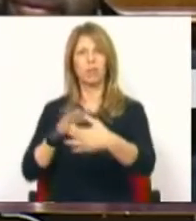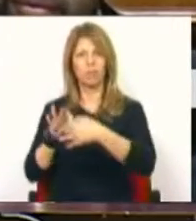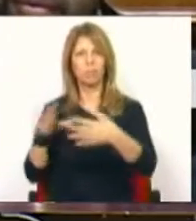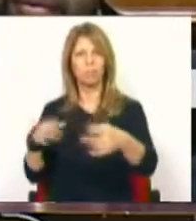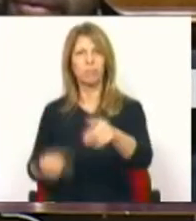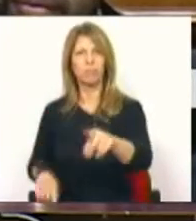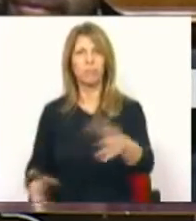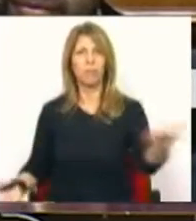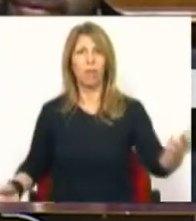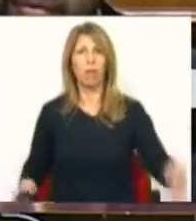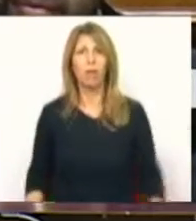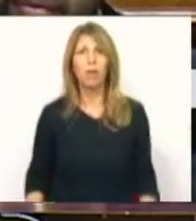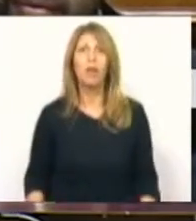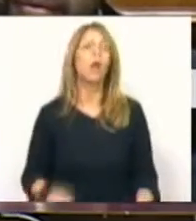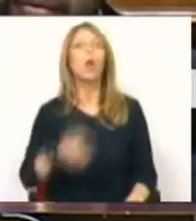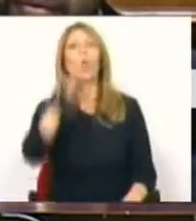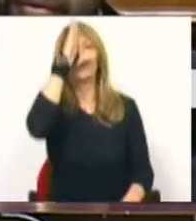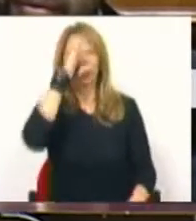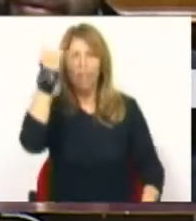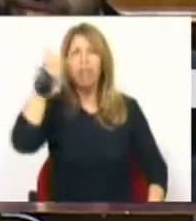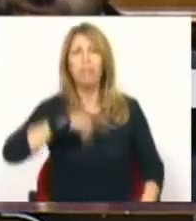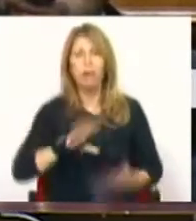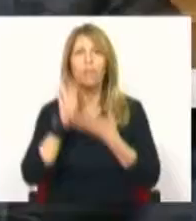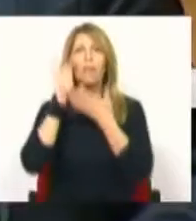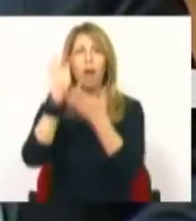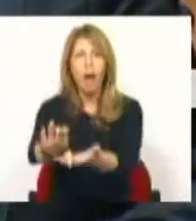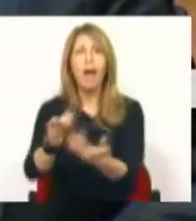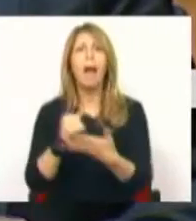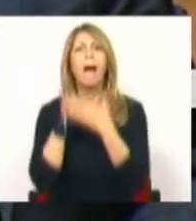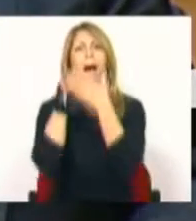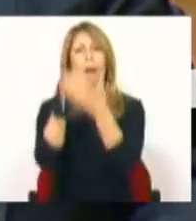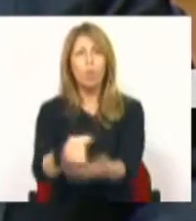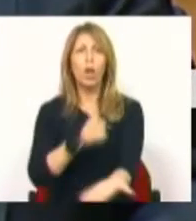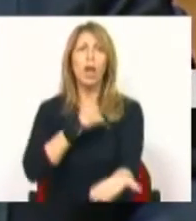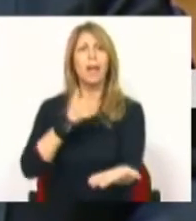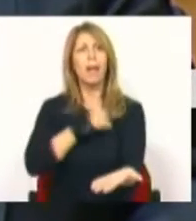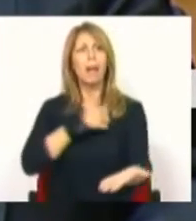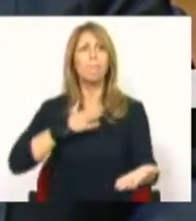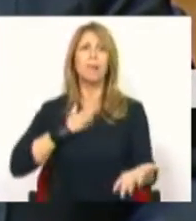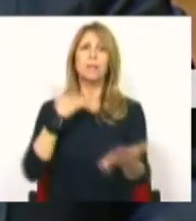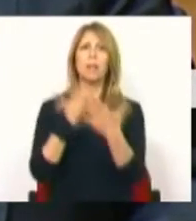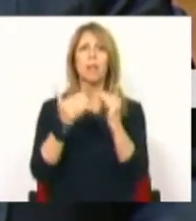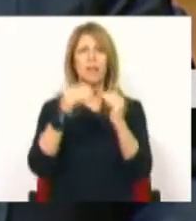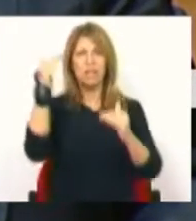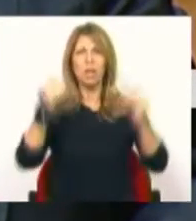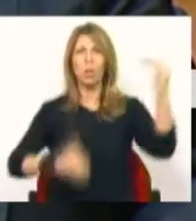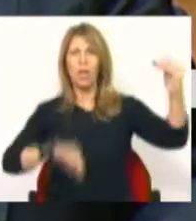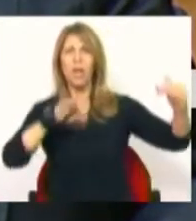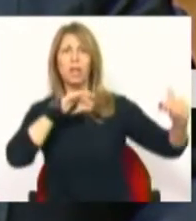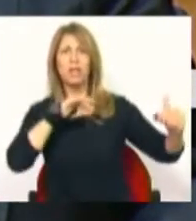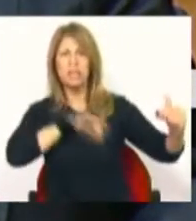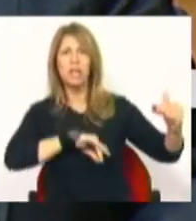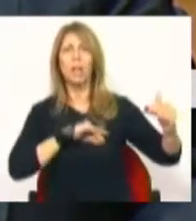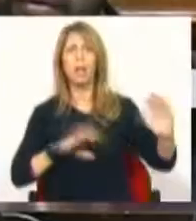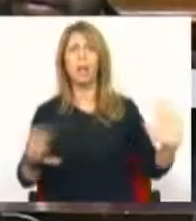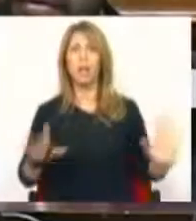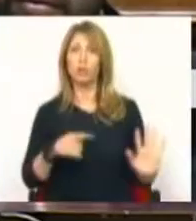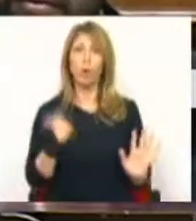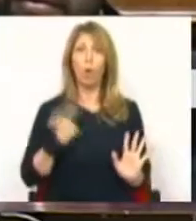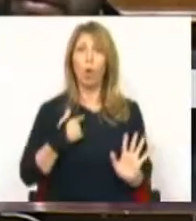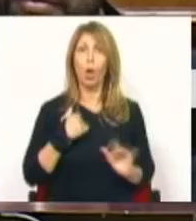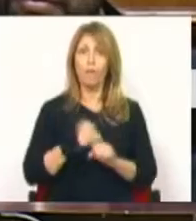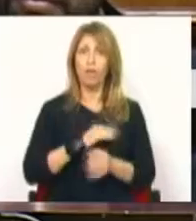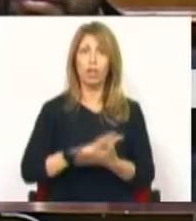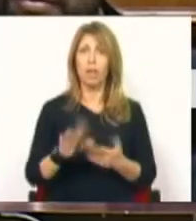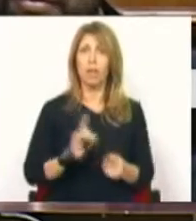deve financiar empresas que contribuem brasil igualdade salariais não temos nada a fazer sobre isso é verdade é que